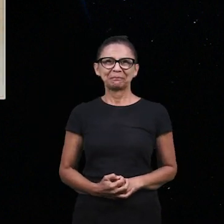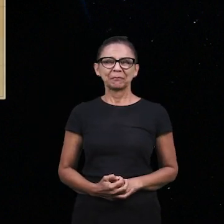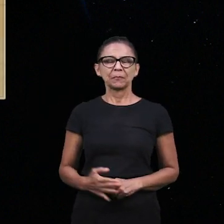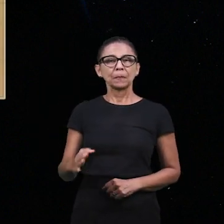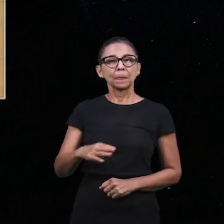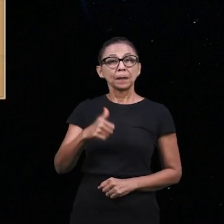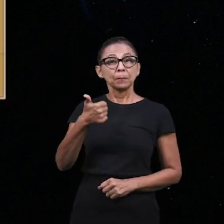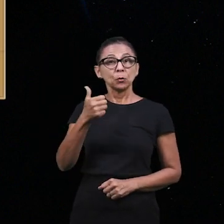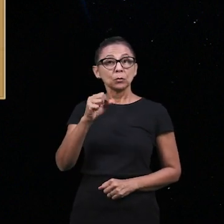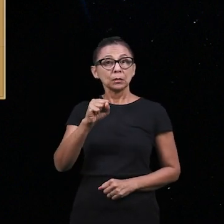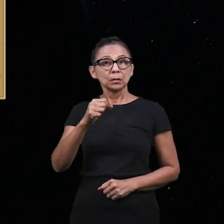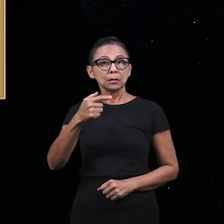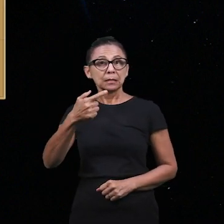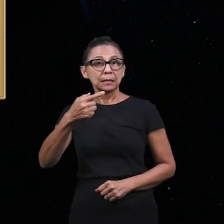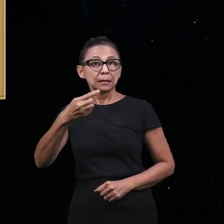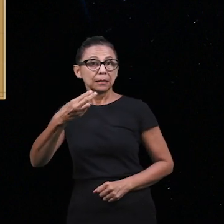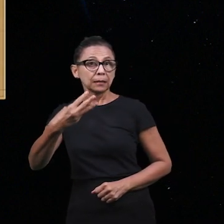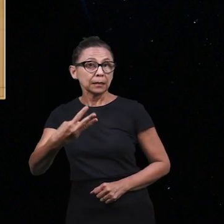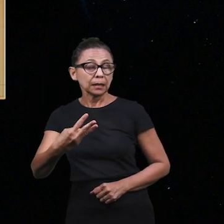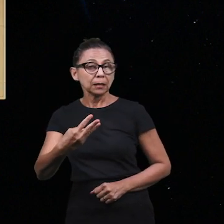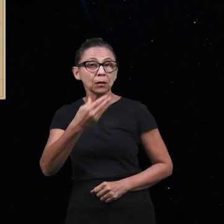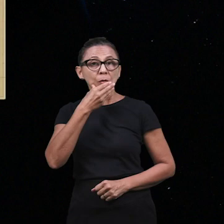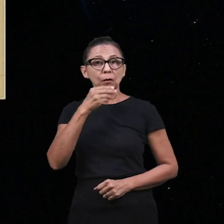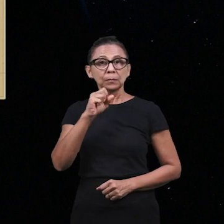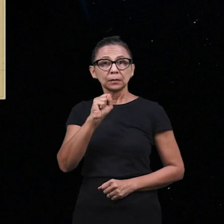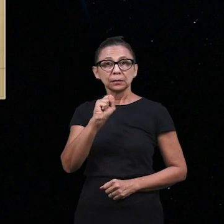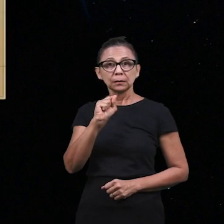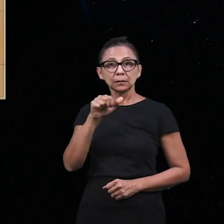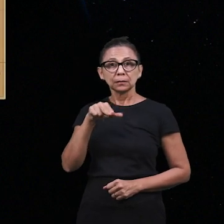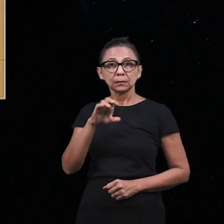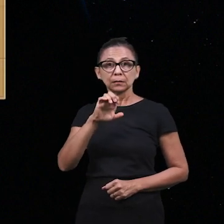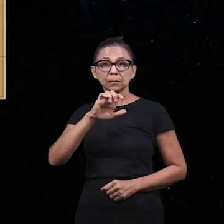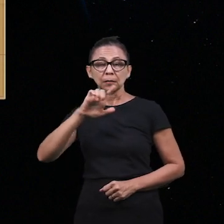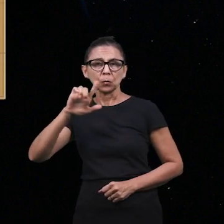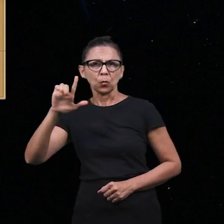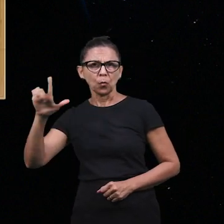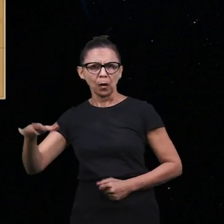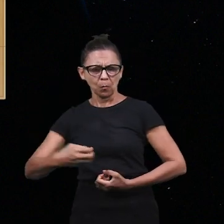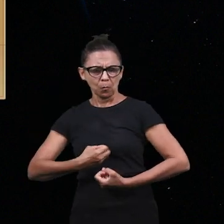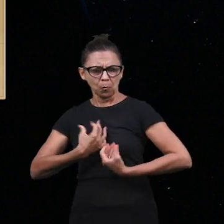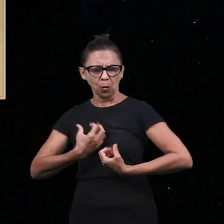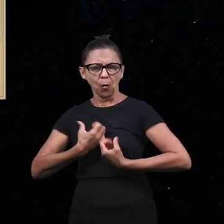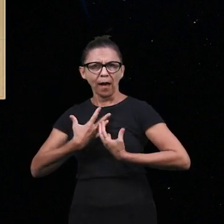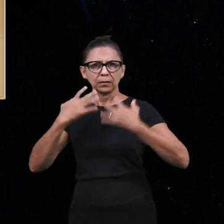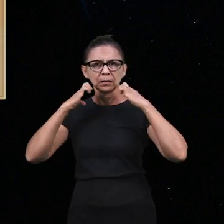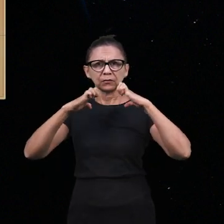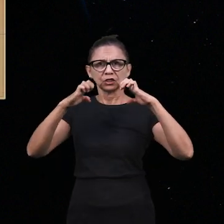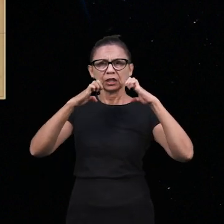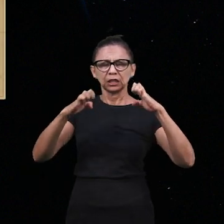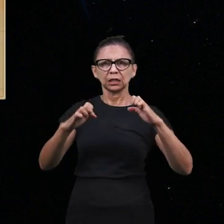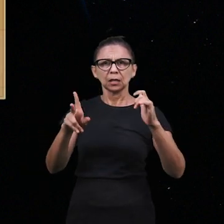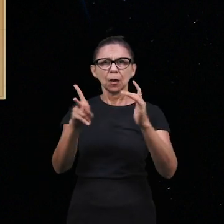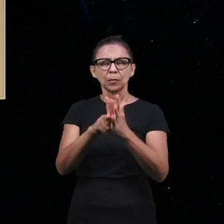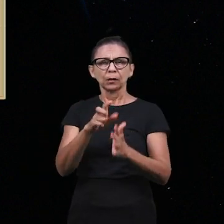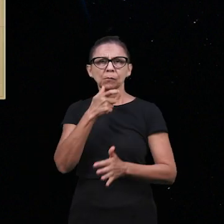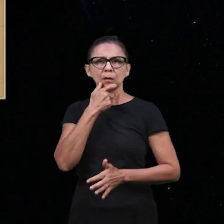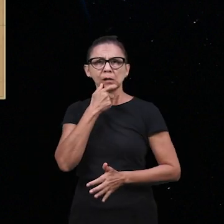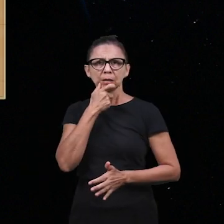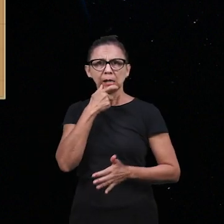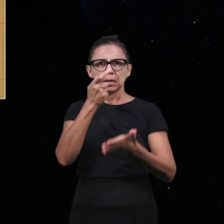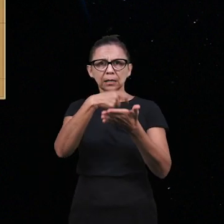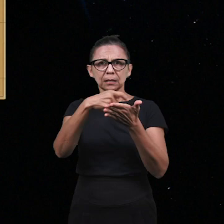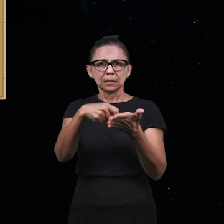Em 1873, Samuel Travell Francis, poeta e evangelista inglês, escreveu um poema